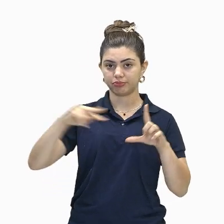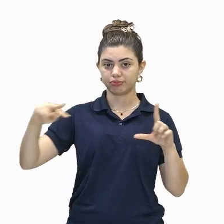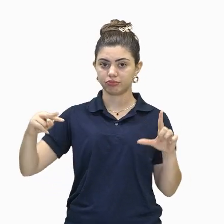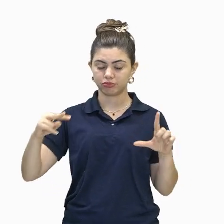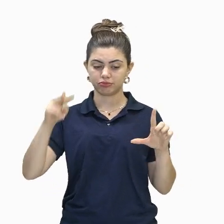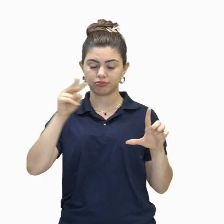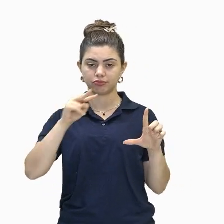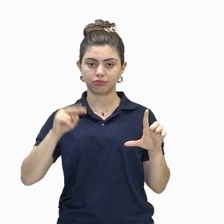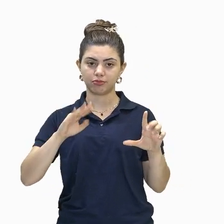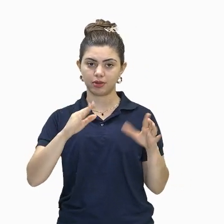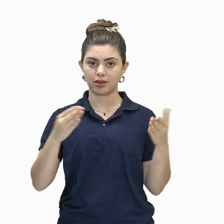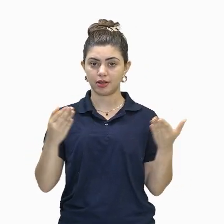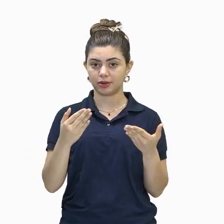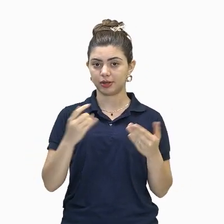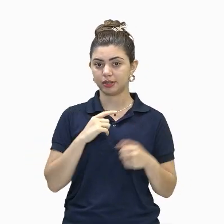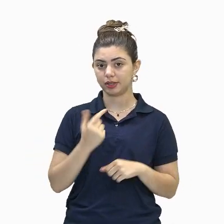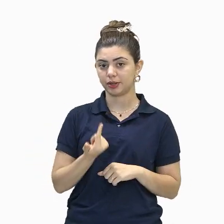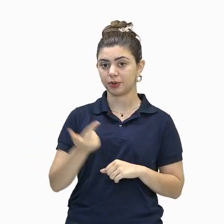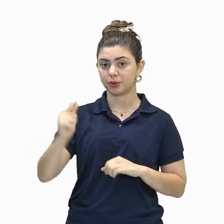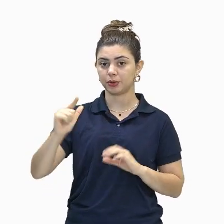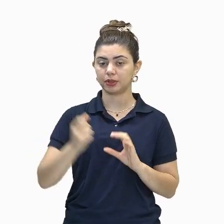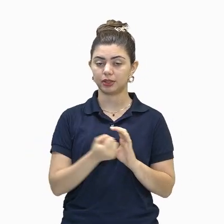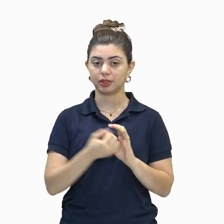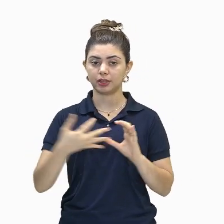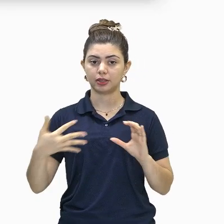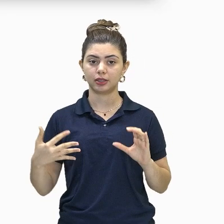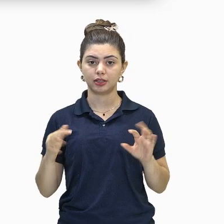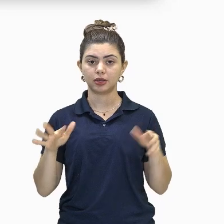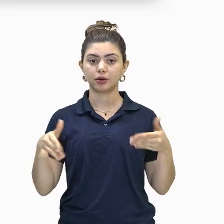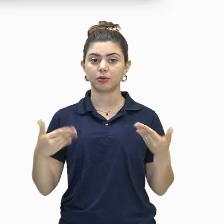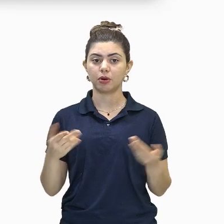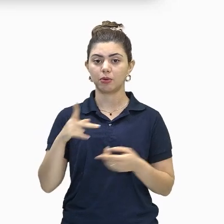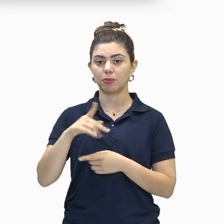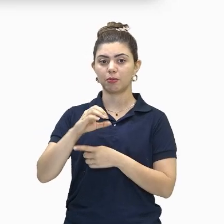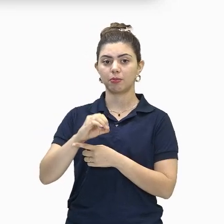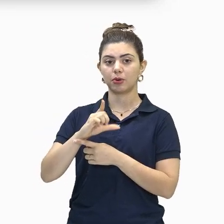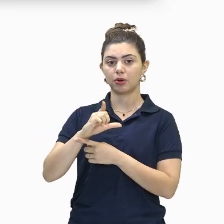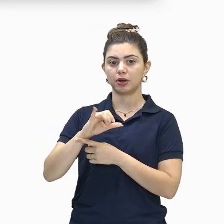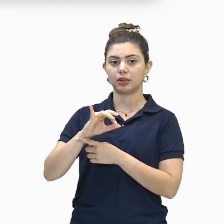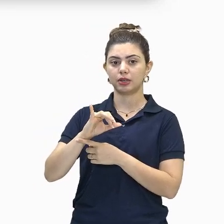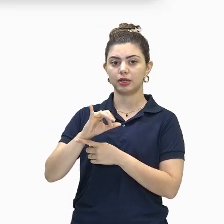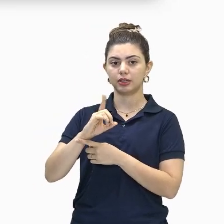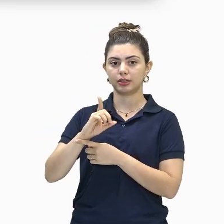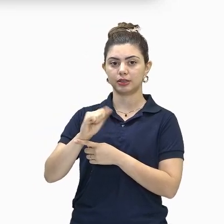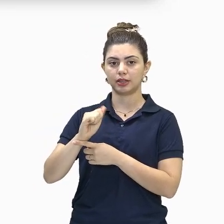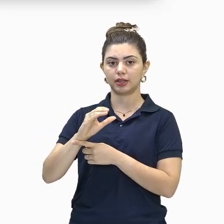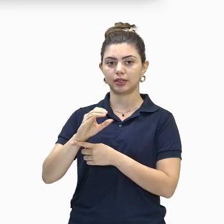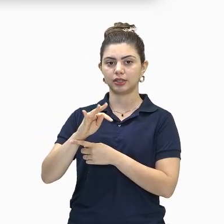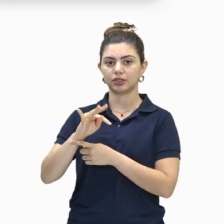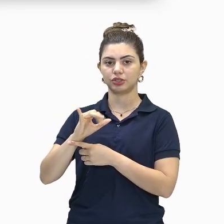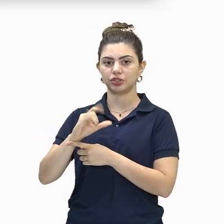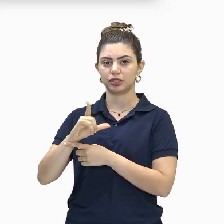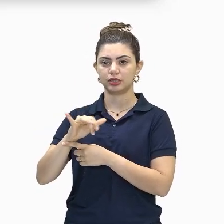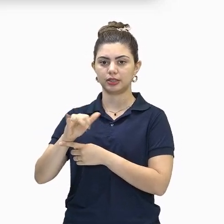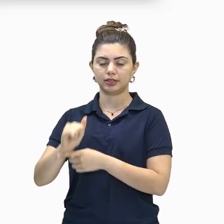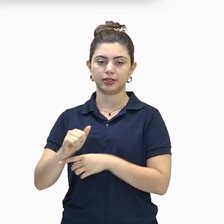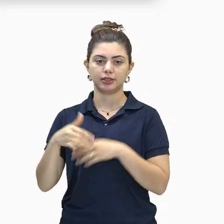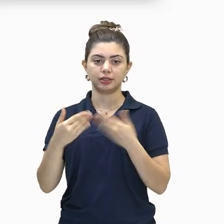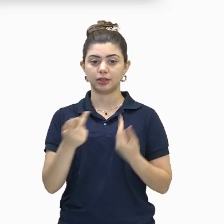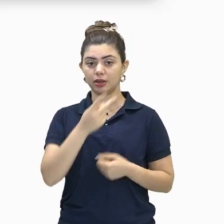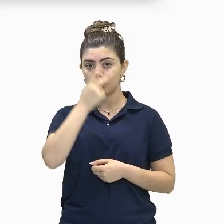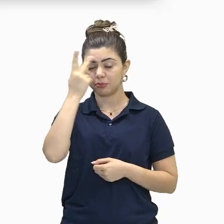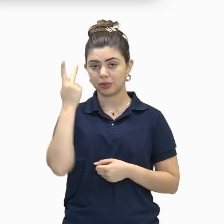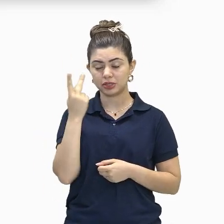e segue para a próxima característica, que é a polidactilia. Na polidactilia, é uma condição em que as pessoas nascem